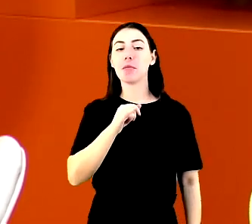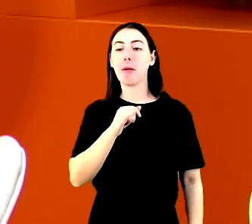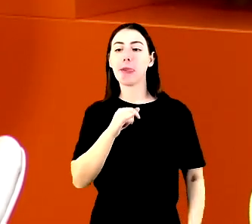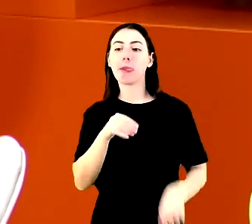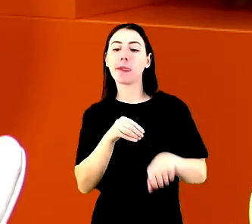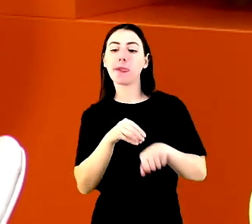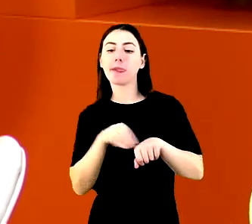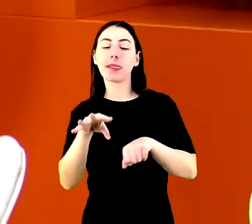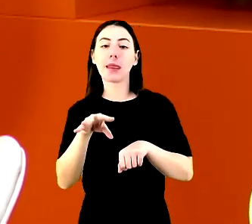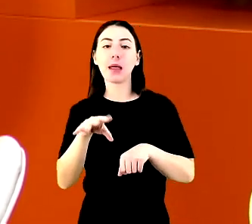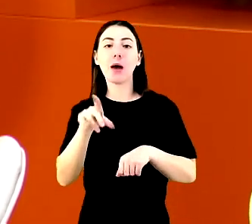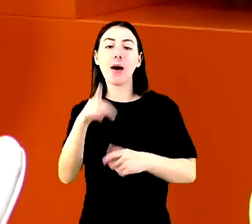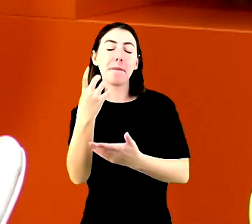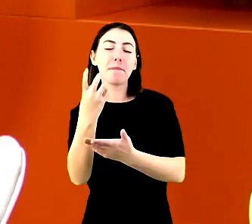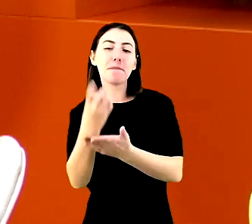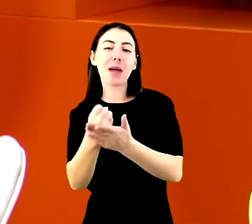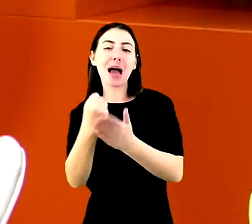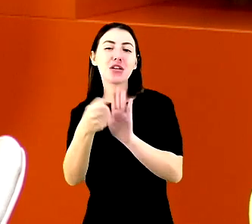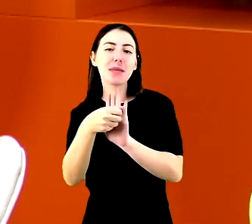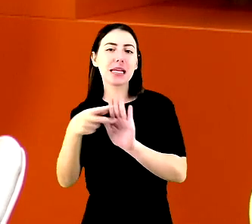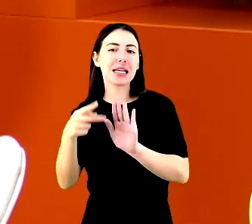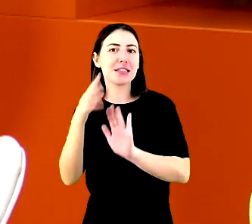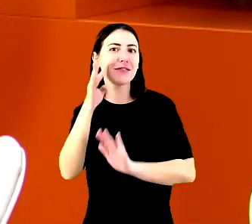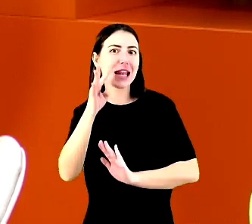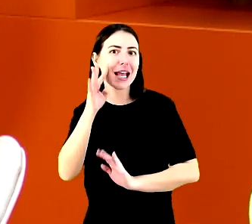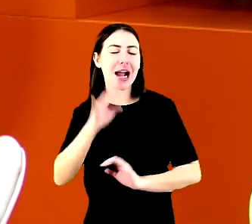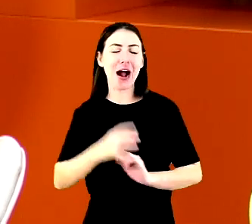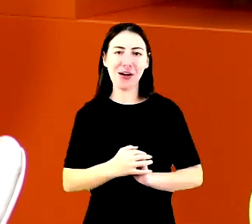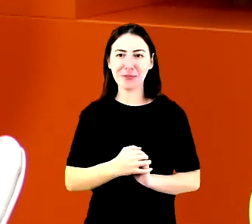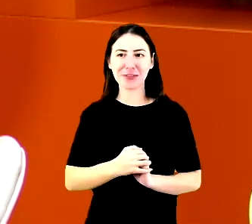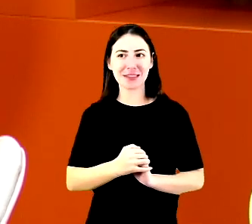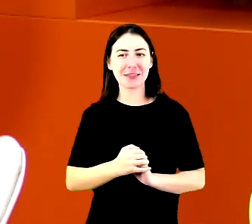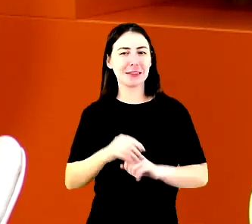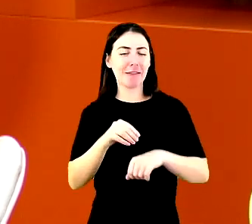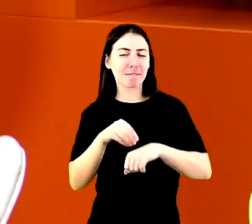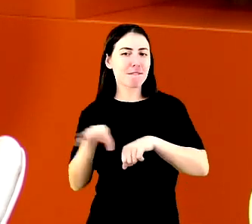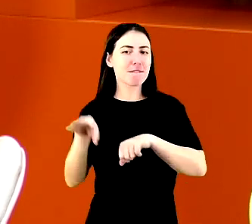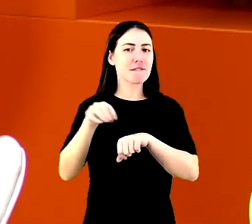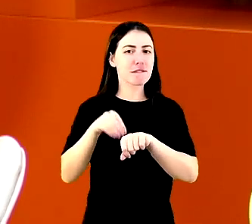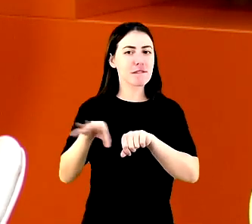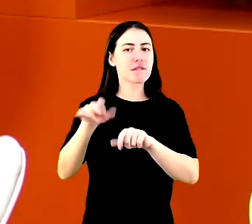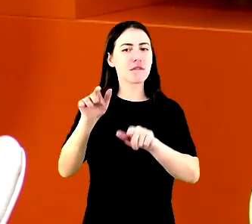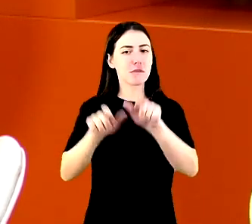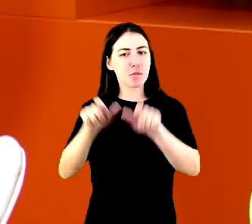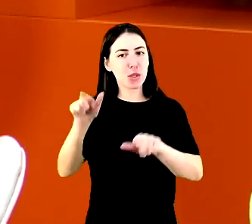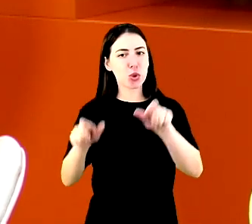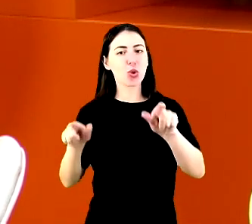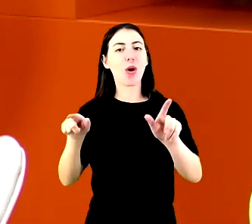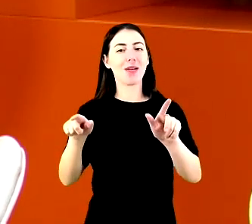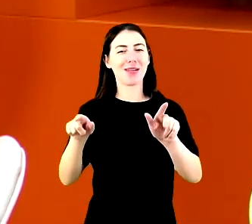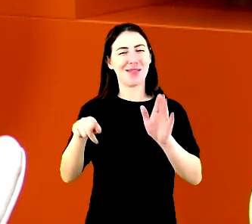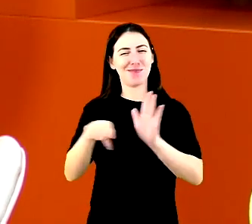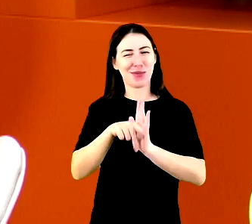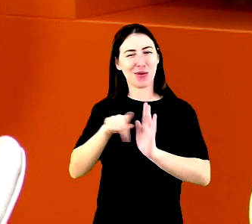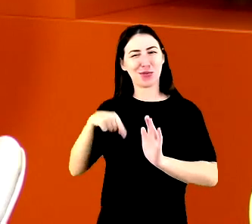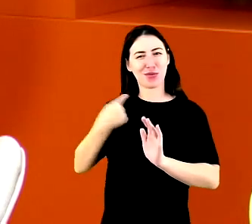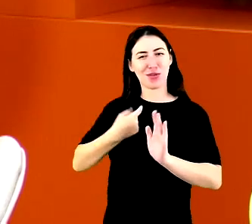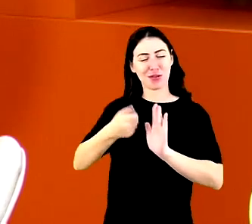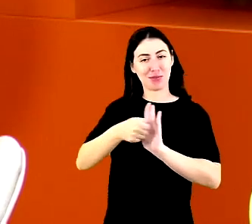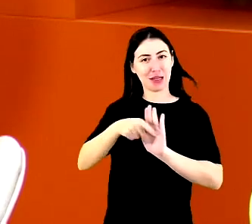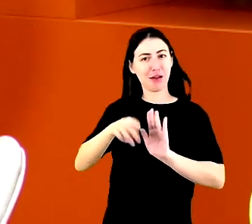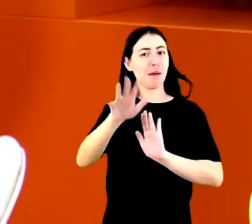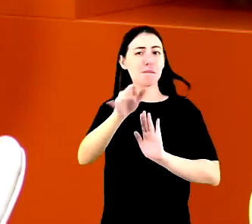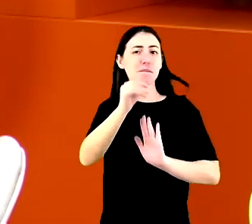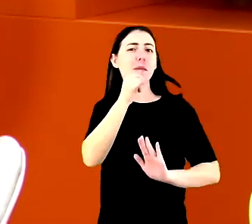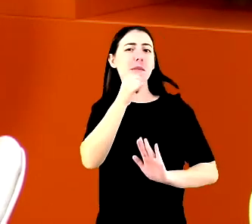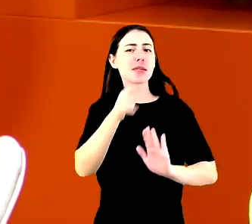legal. Mas se não tiver na linguagem que ele entende, se eu colocar uma linguagem muito difícil para ele, ele vai embora. Né? Então,